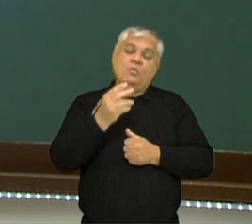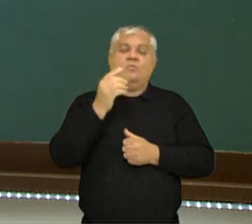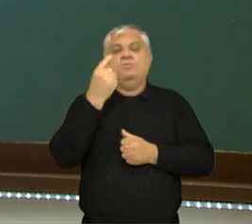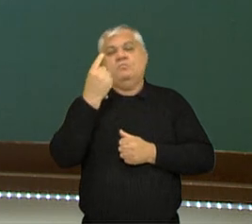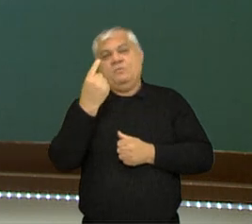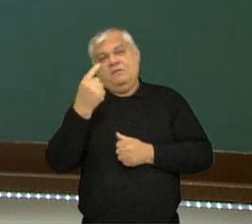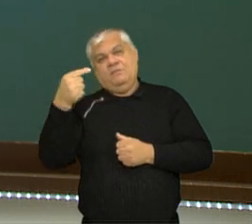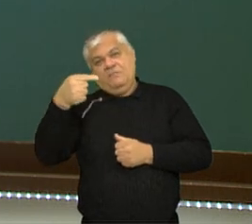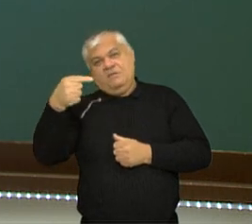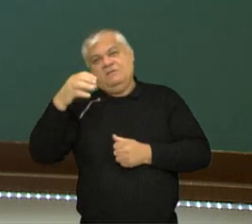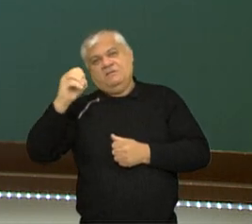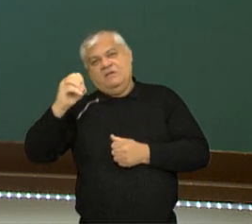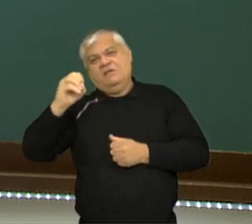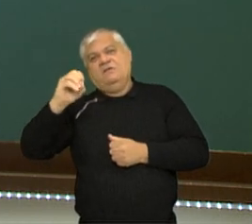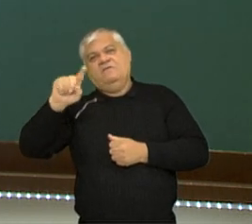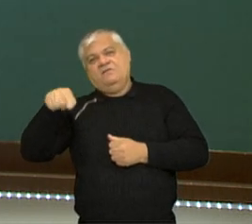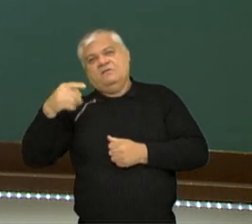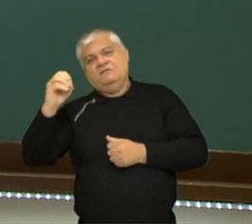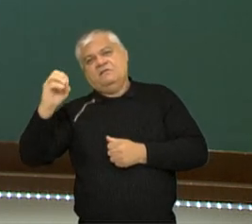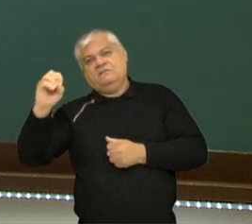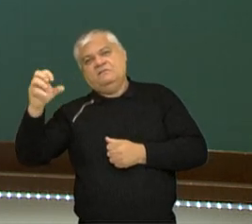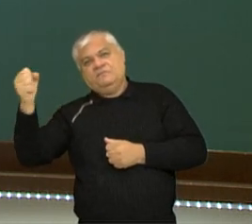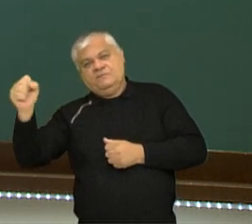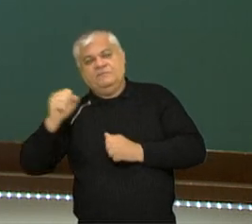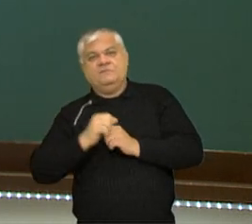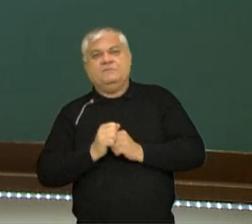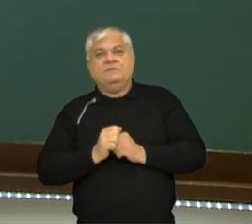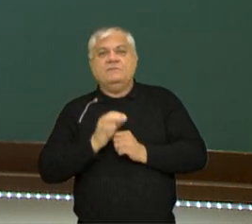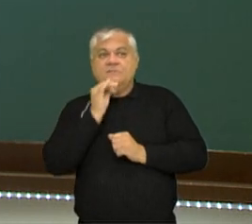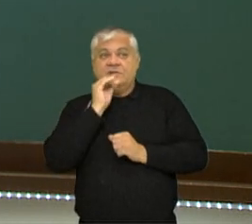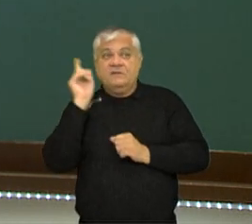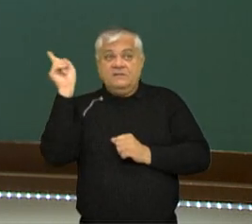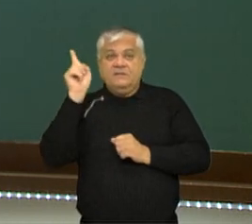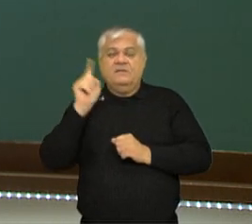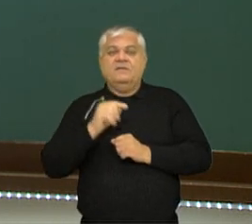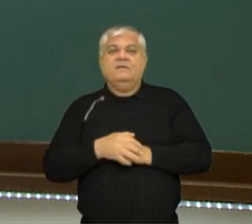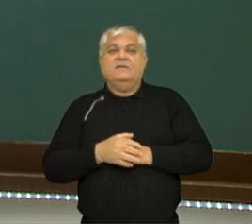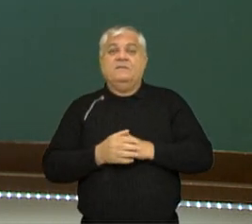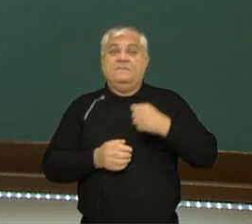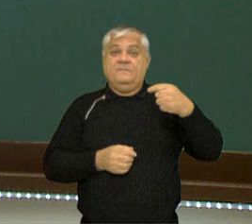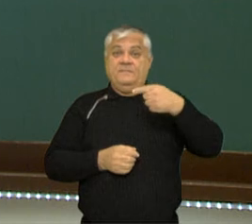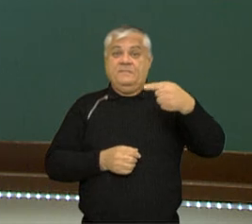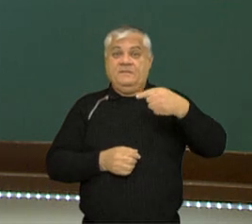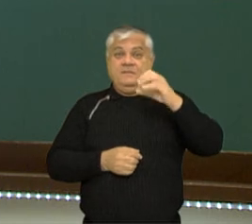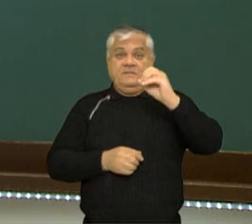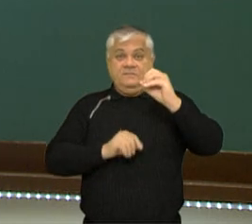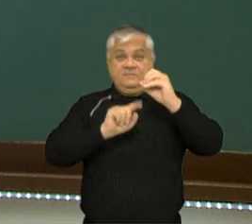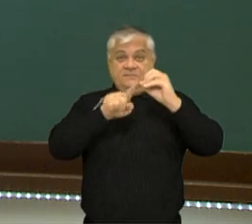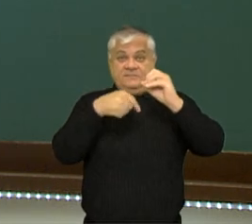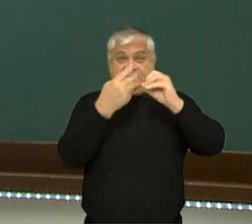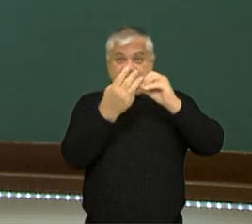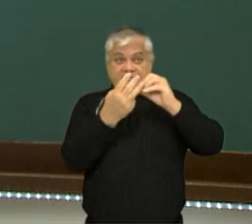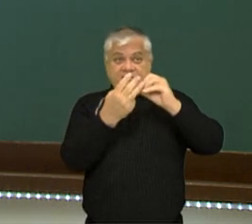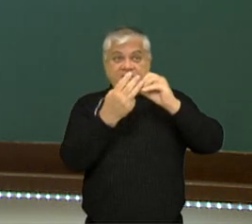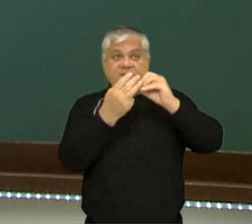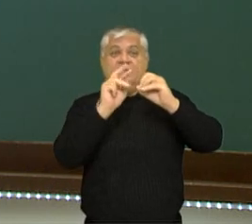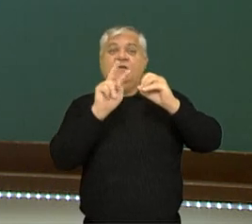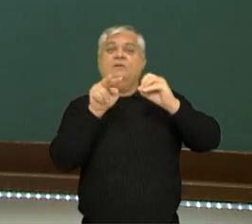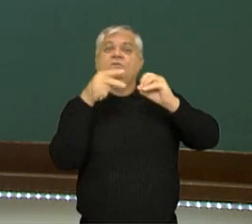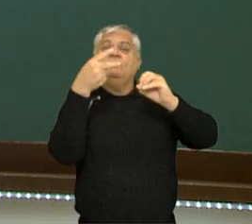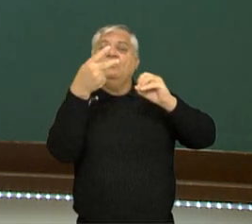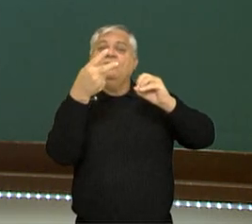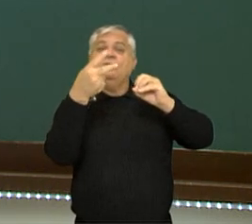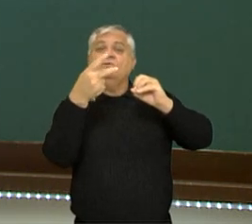0,008, ok? E nesse caso, nós temos aqui menos 3 décimos elevado